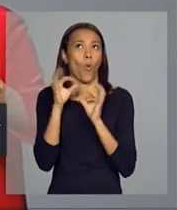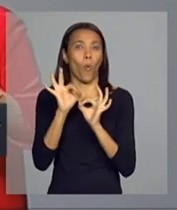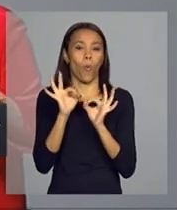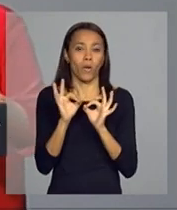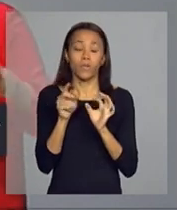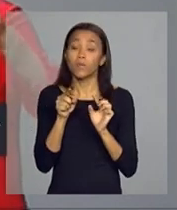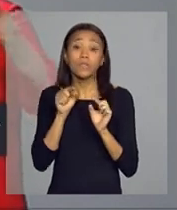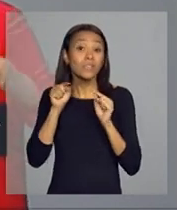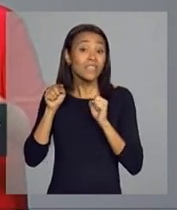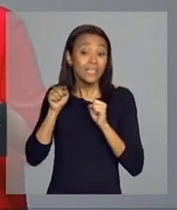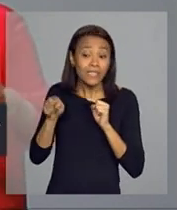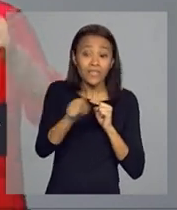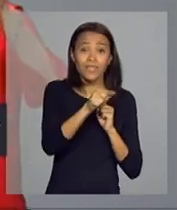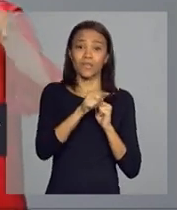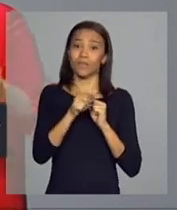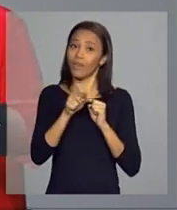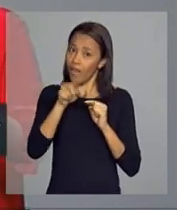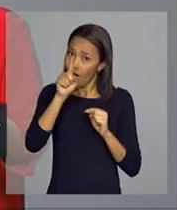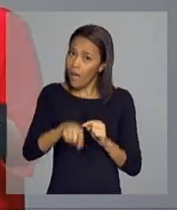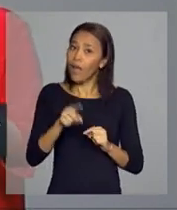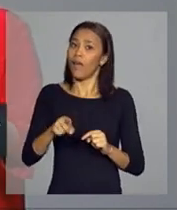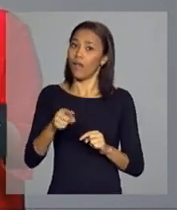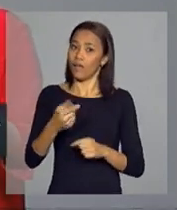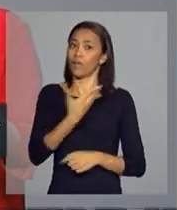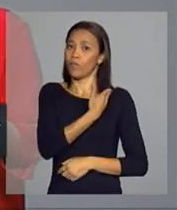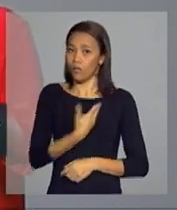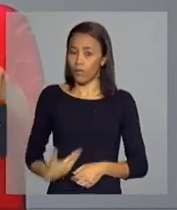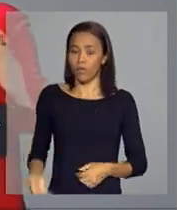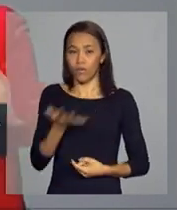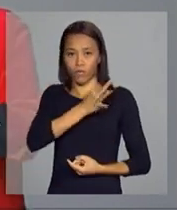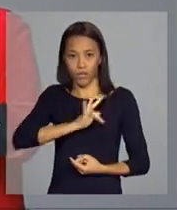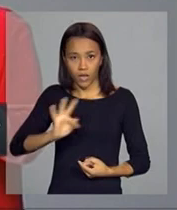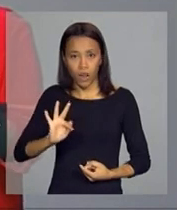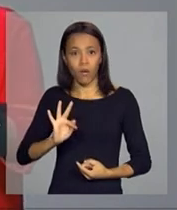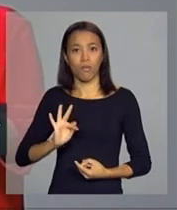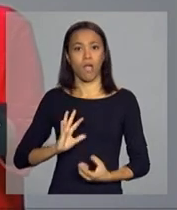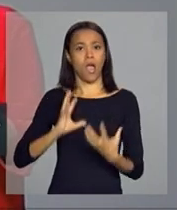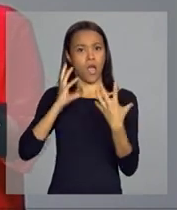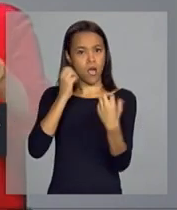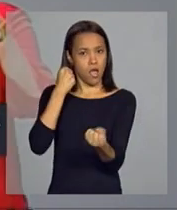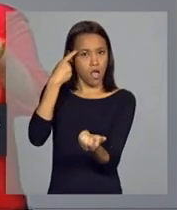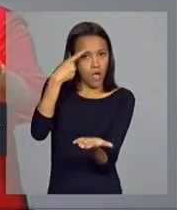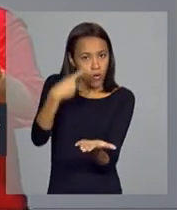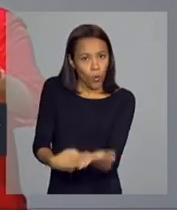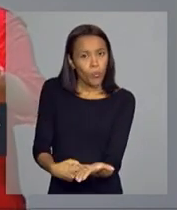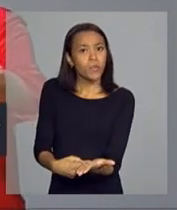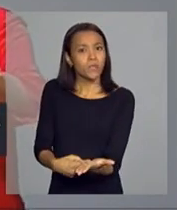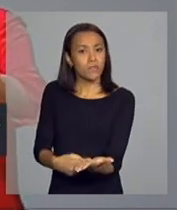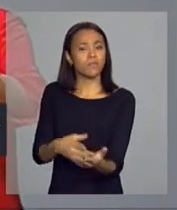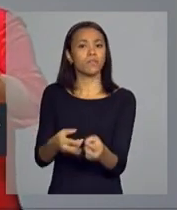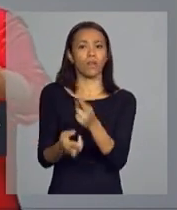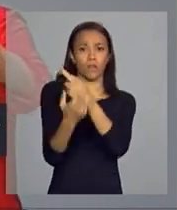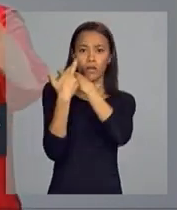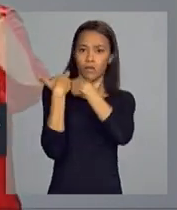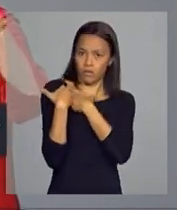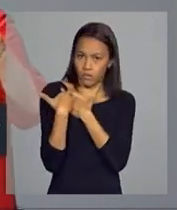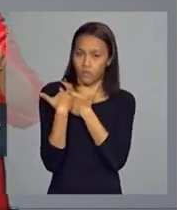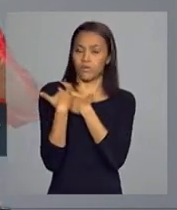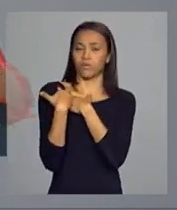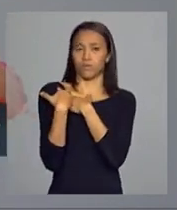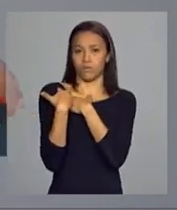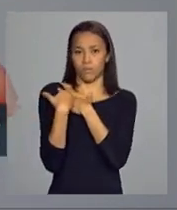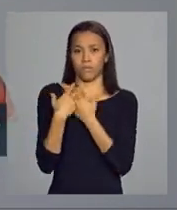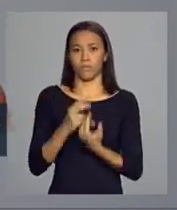E isso é algo que o governo federal assume a responsabilidade